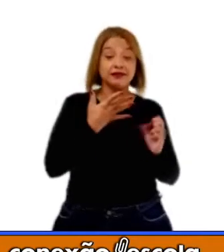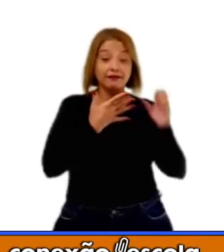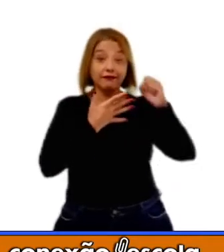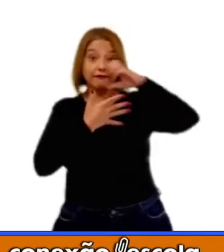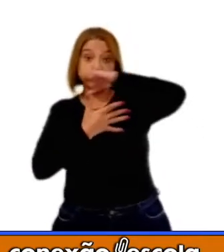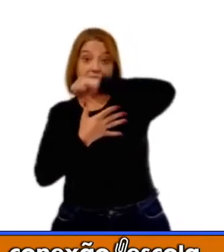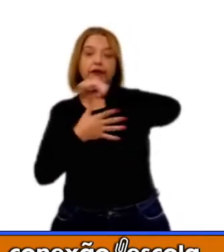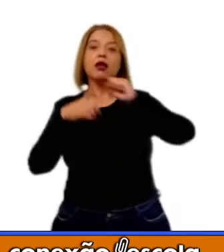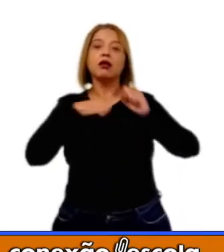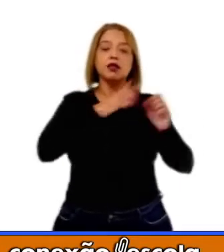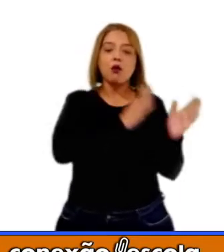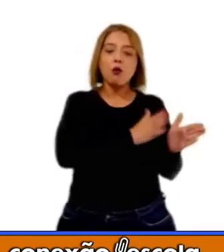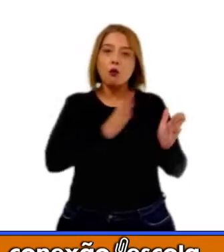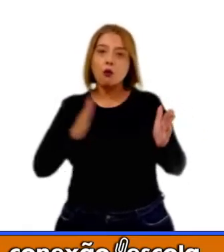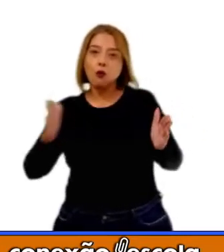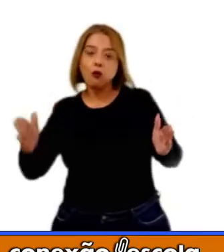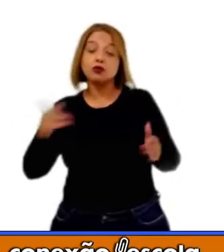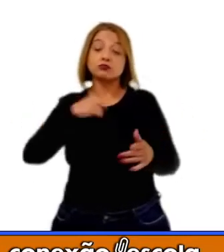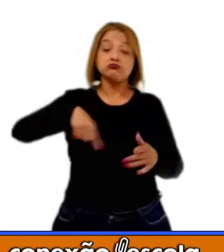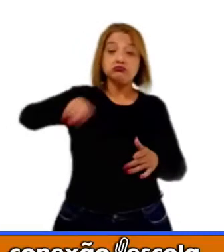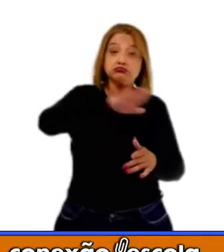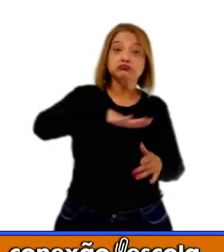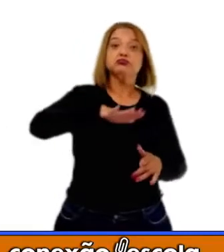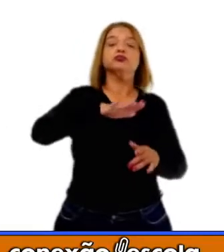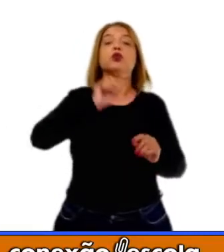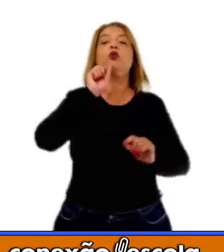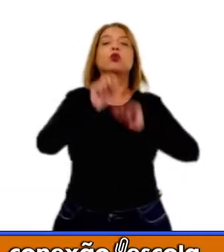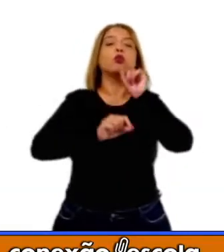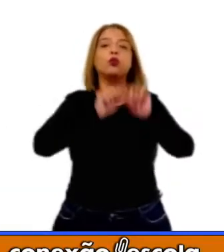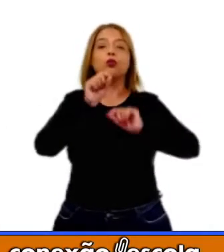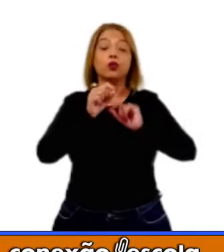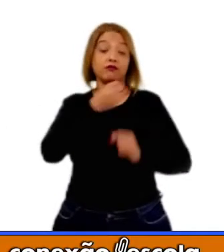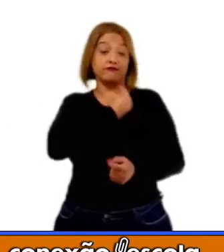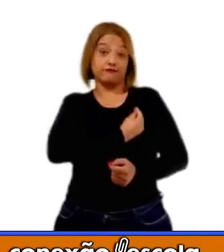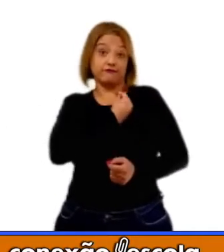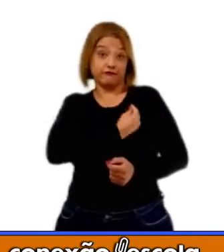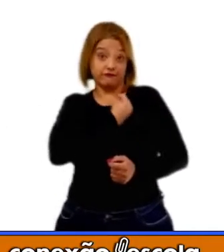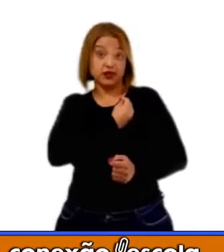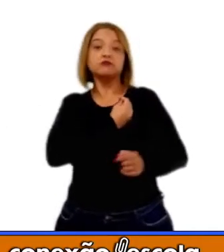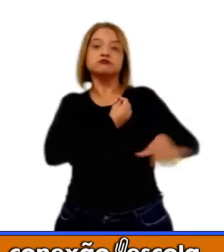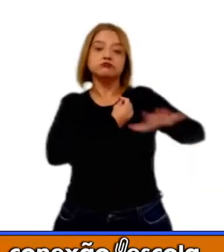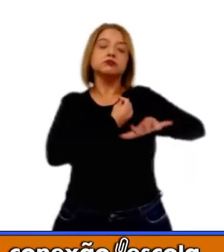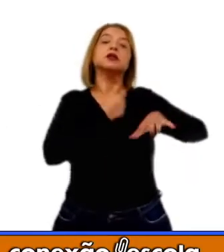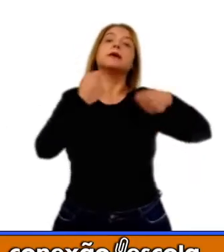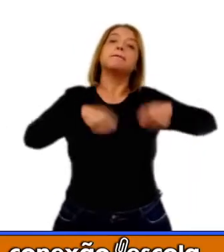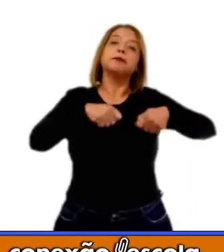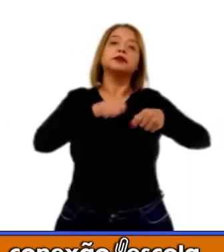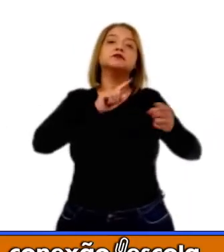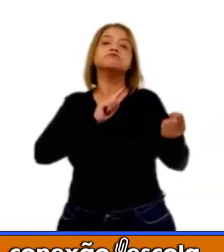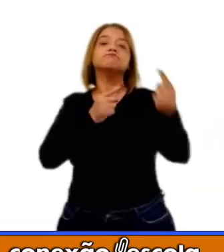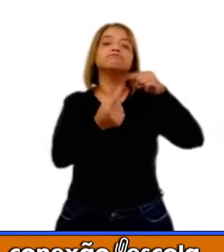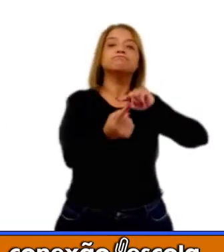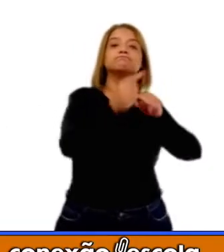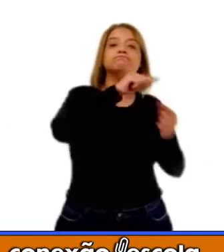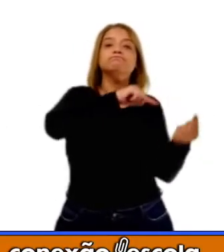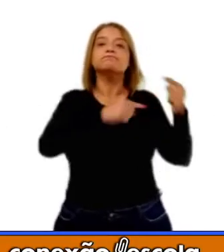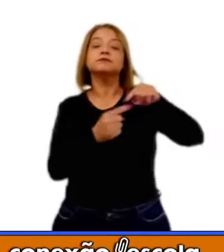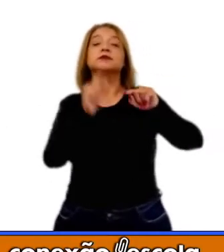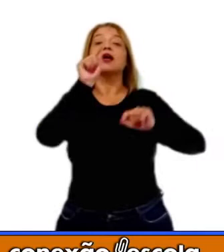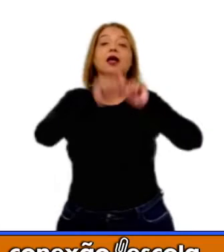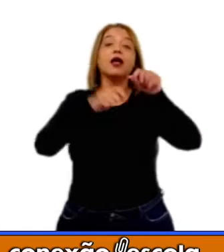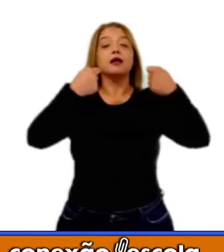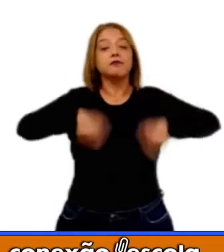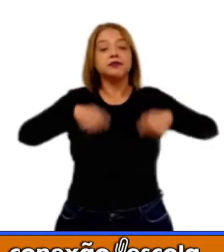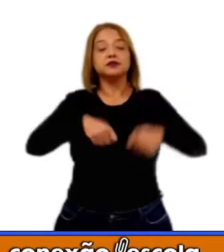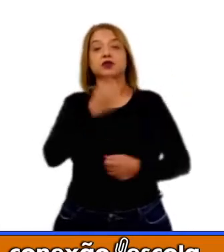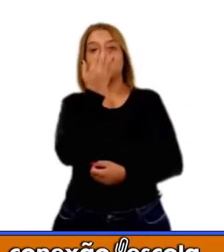é uma ordem em que os organismos, ou seja, os seres vivos, dependem um do outro para se